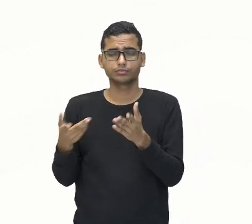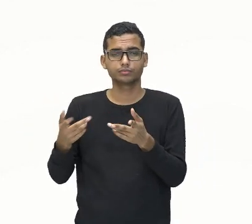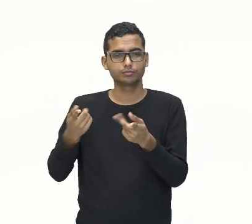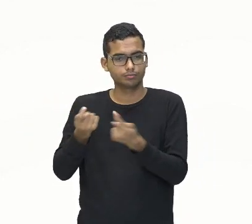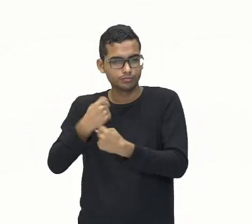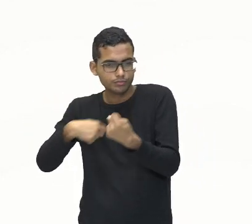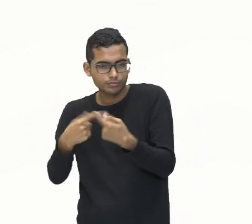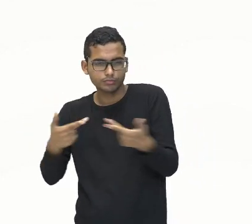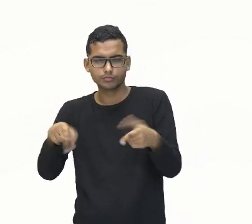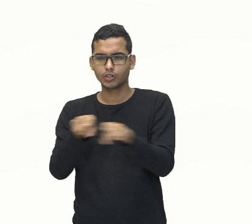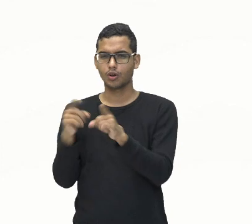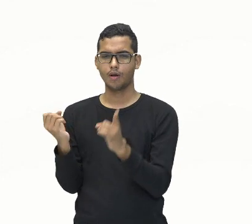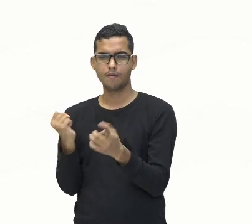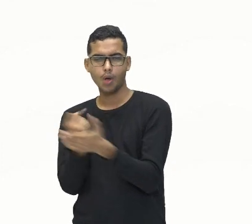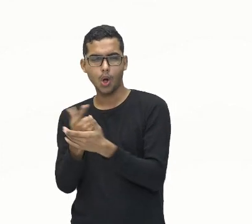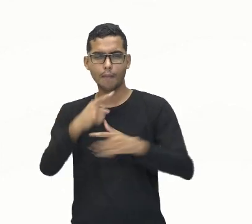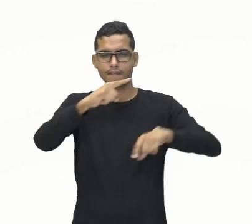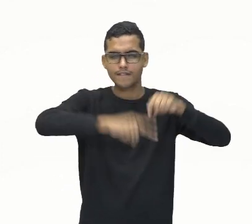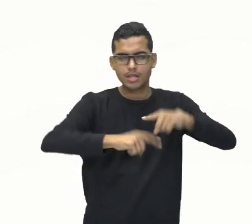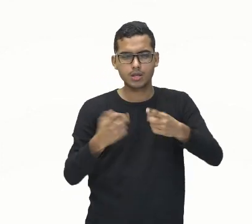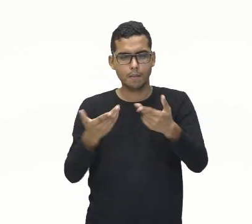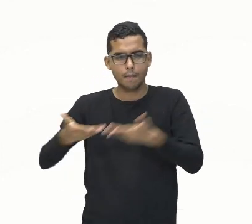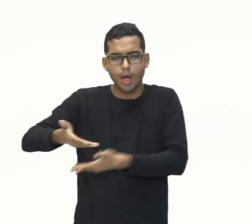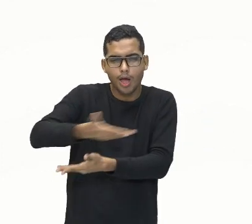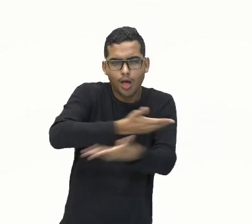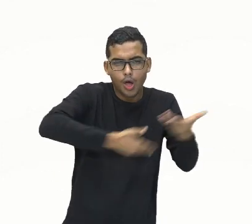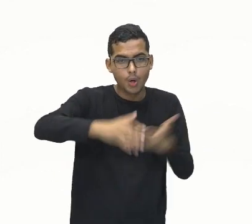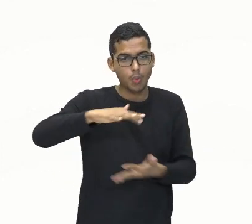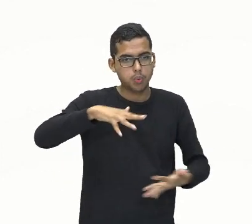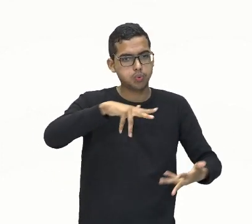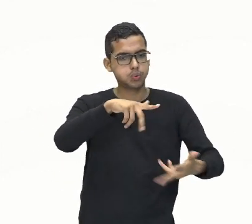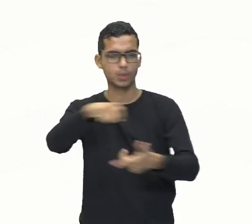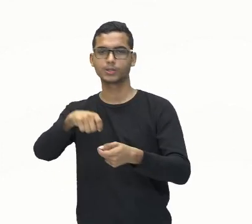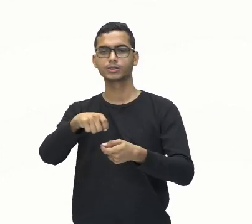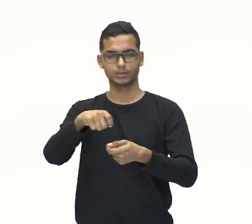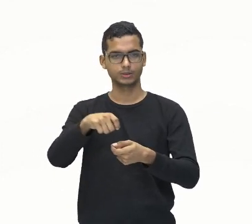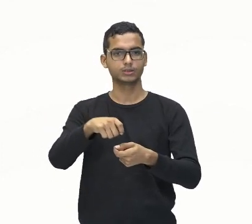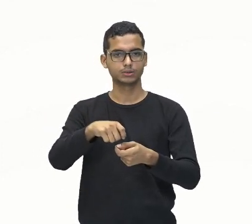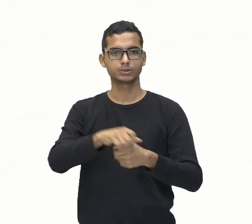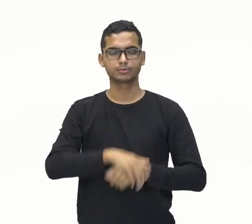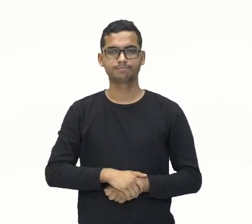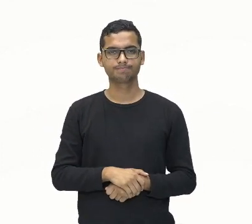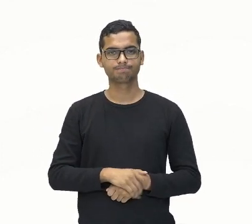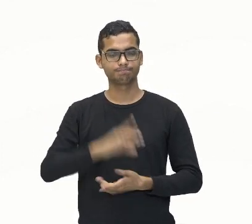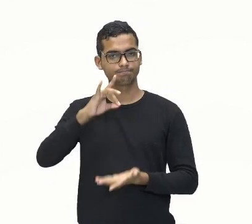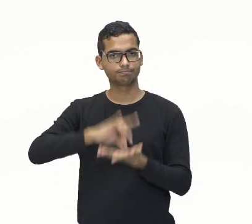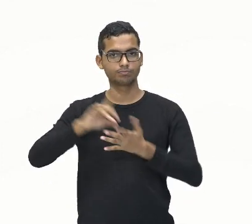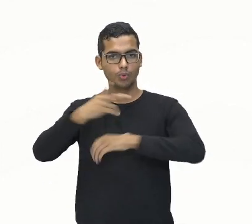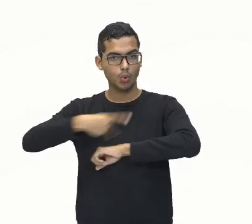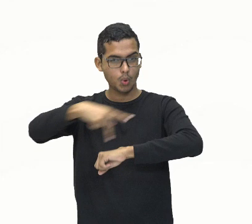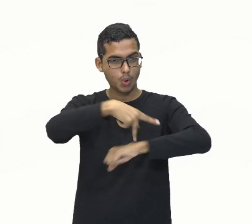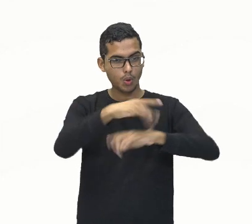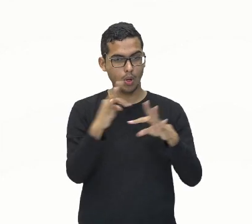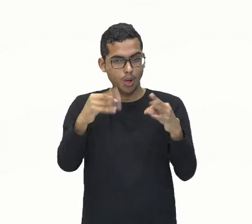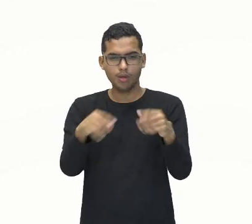o planeta. Então vejam só que a Organização Mundial do Comércio tem um alcance mundial, né? Ela foi criada